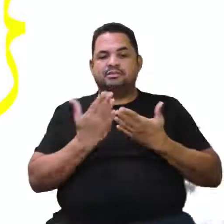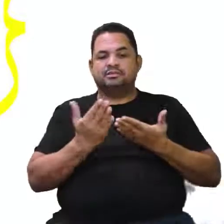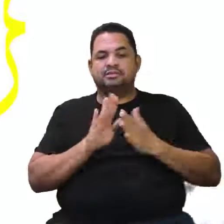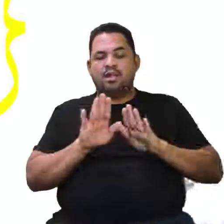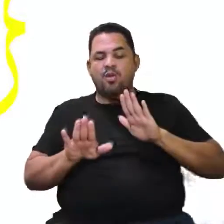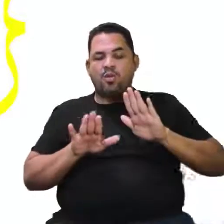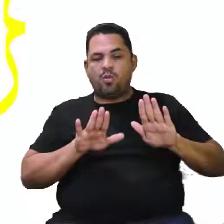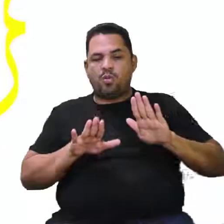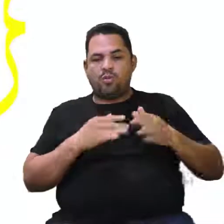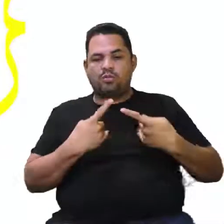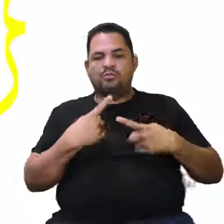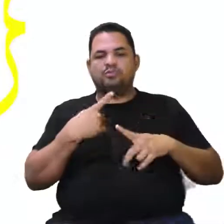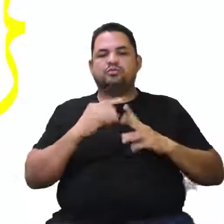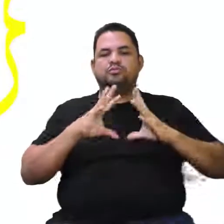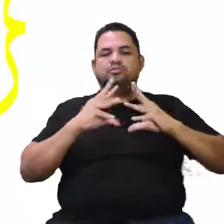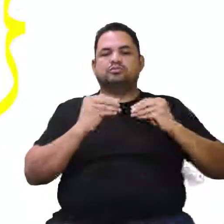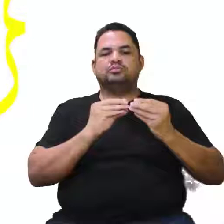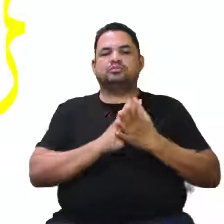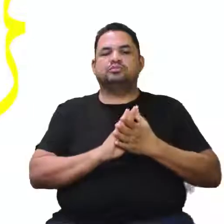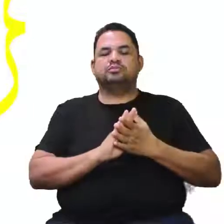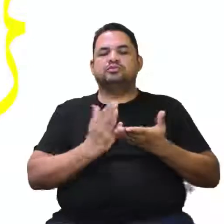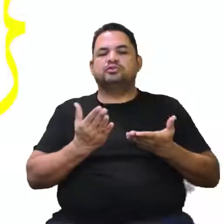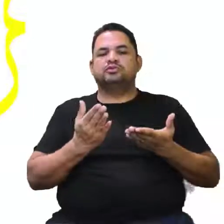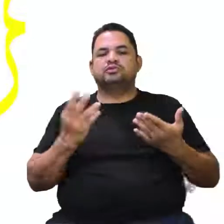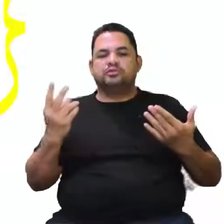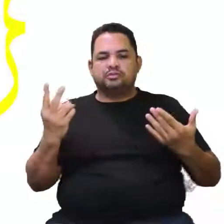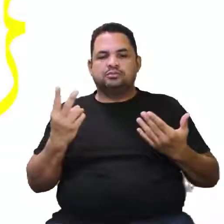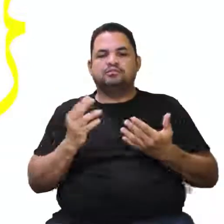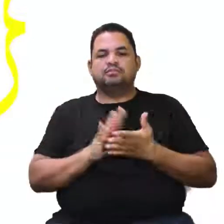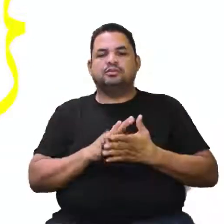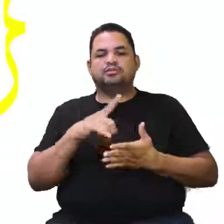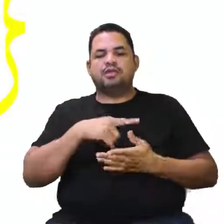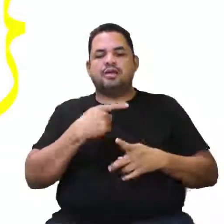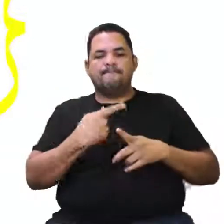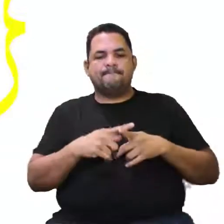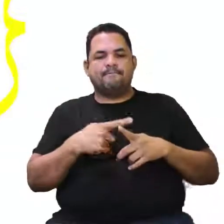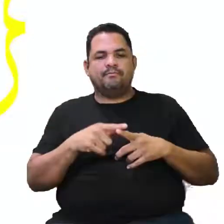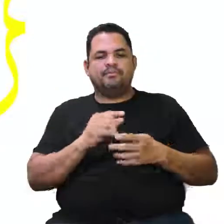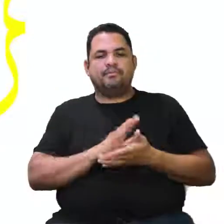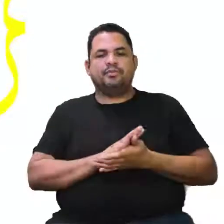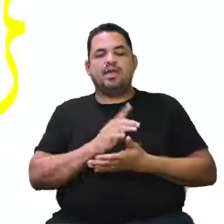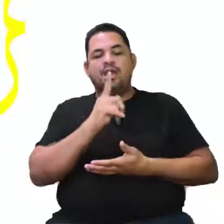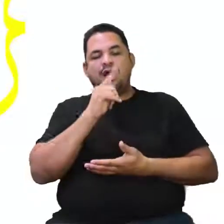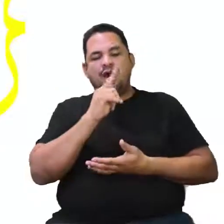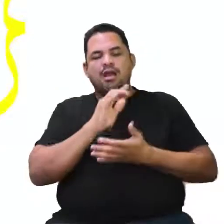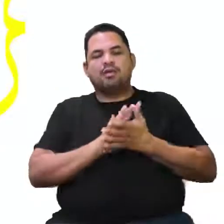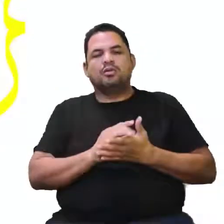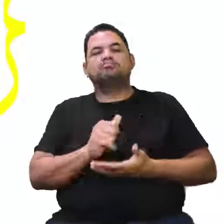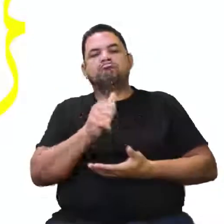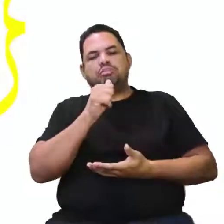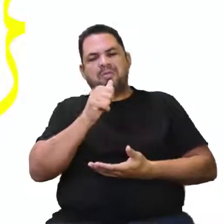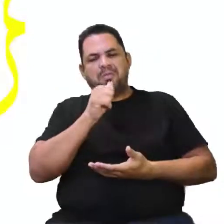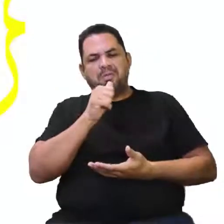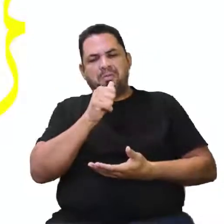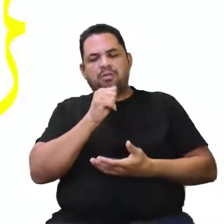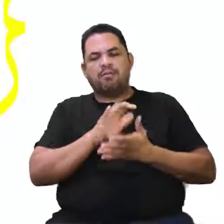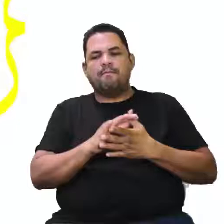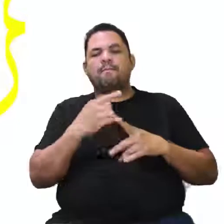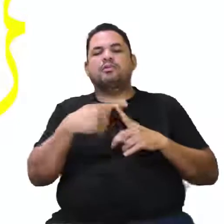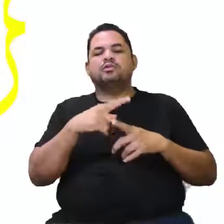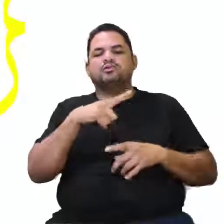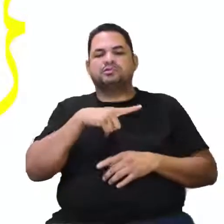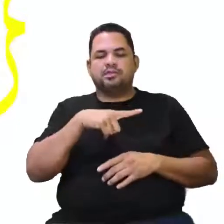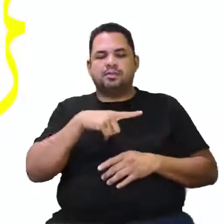um cuidado aí, porque tudo em exagero prejudica. Até água, se ingerida demais, pode